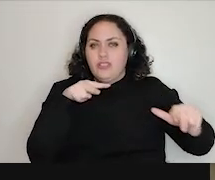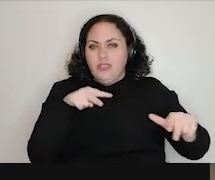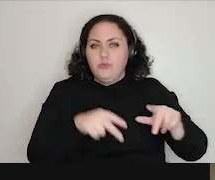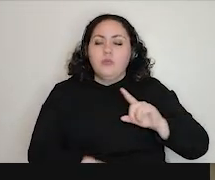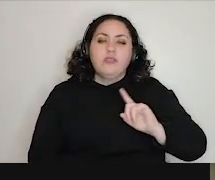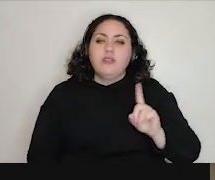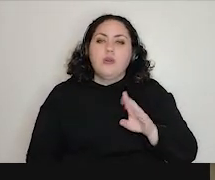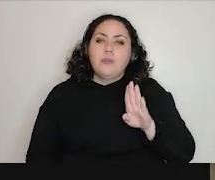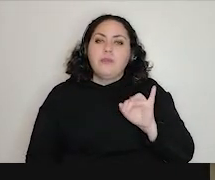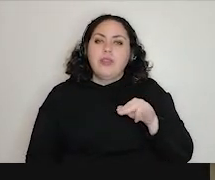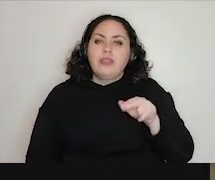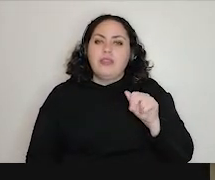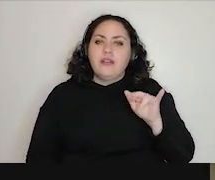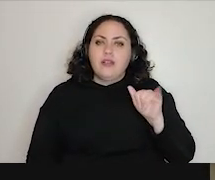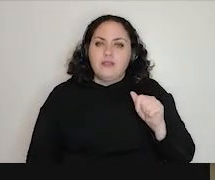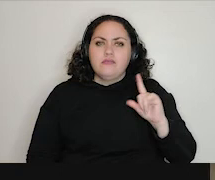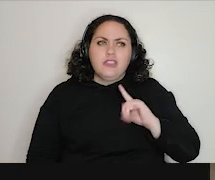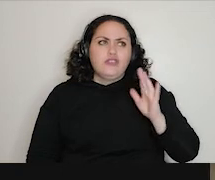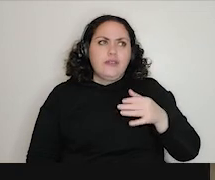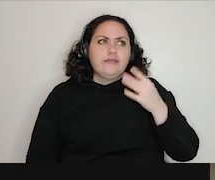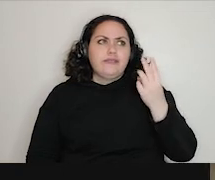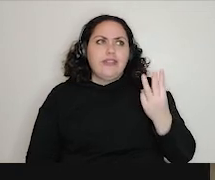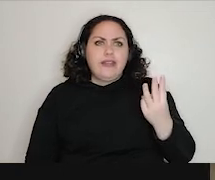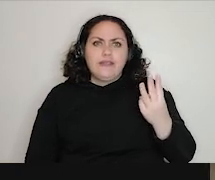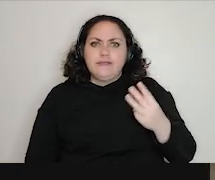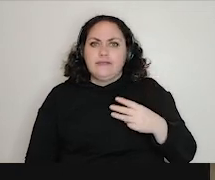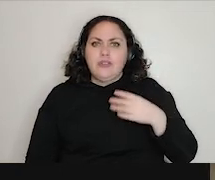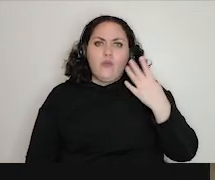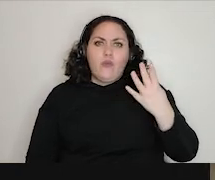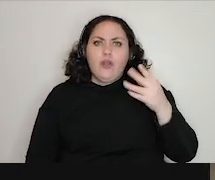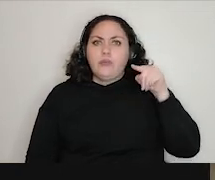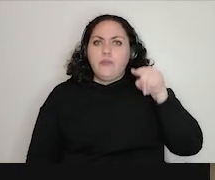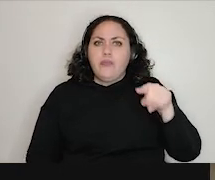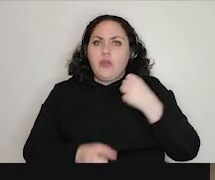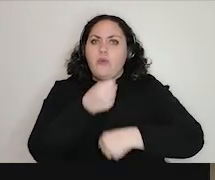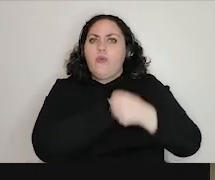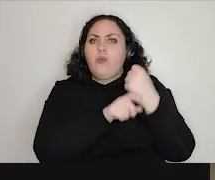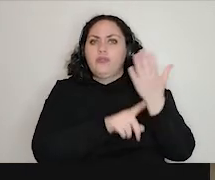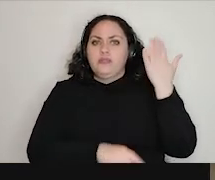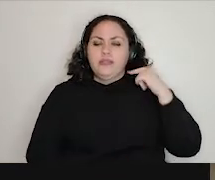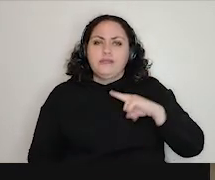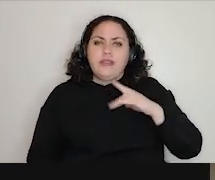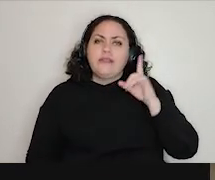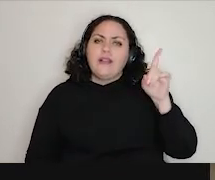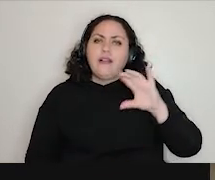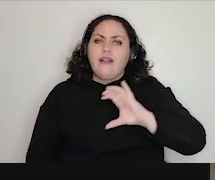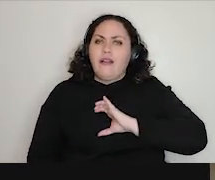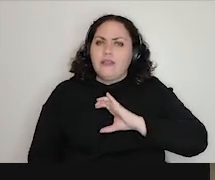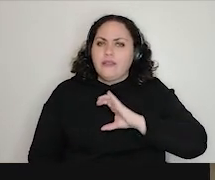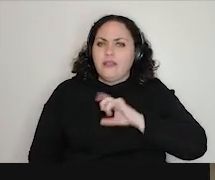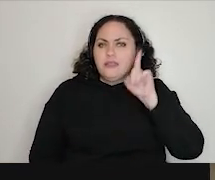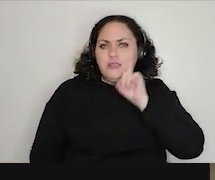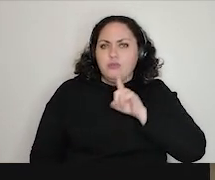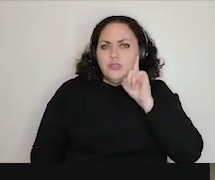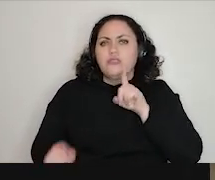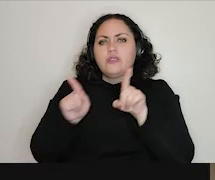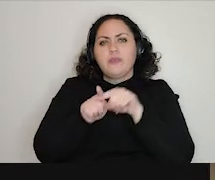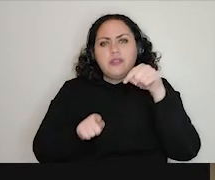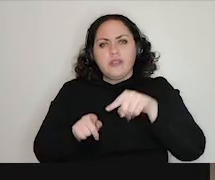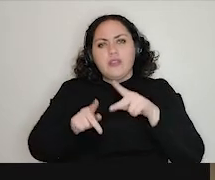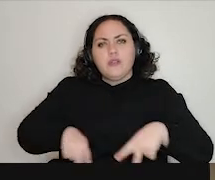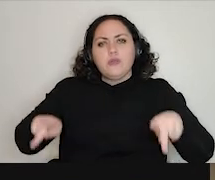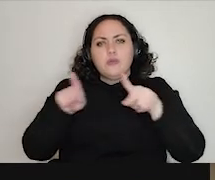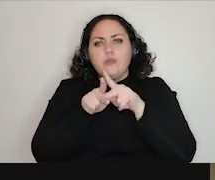possibilidade de gênero não binária, que já está há 3 mil, 4 mil anos atrás, as pessoas Two-Spirits lá no Canadá, no norte dos Estados